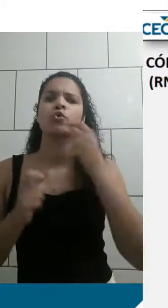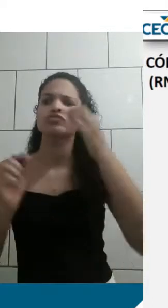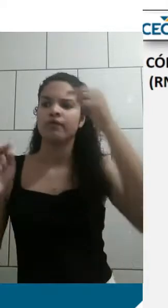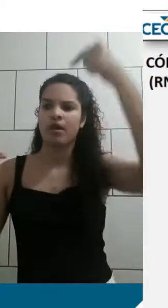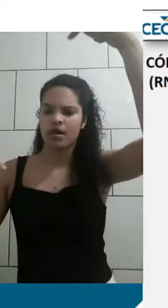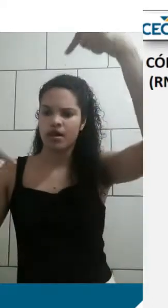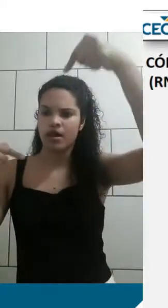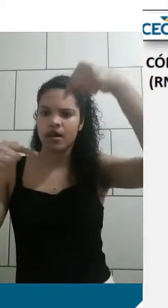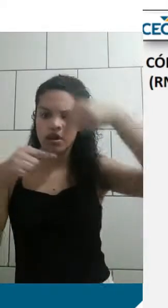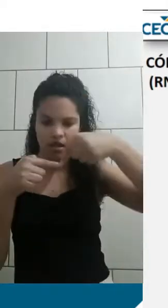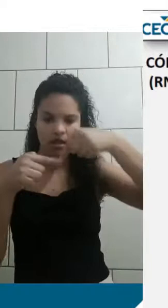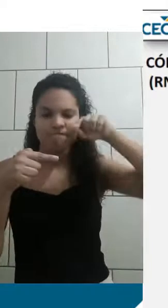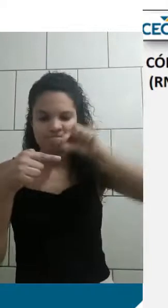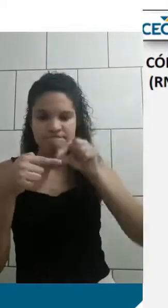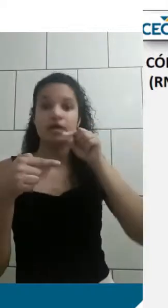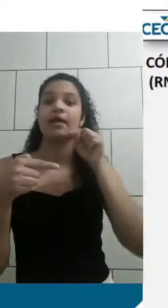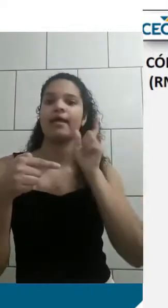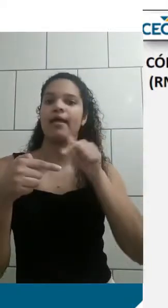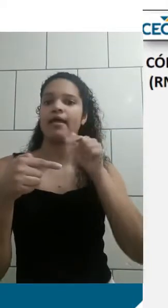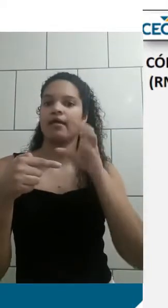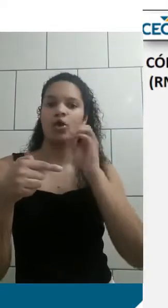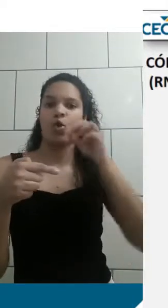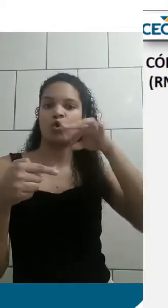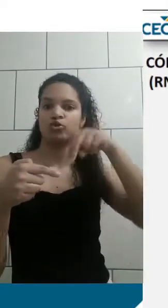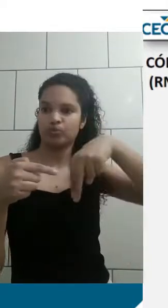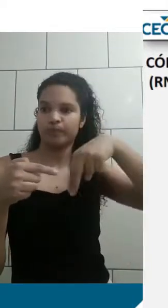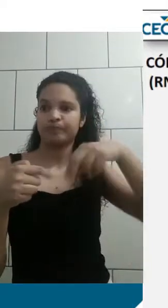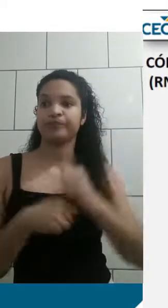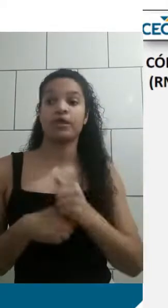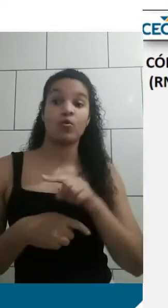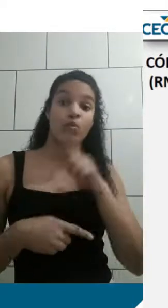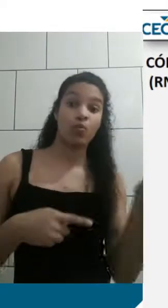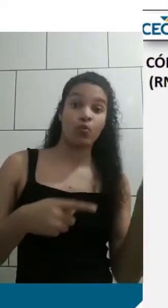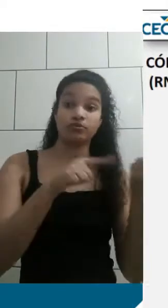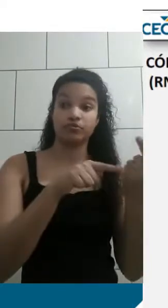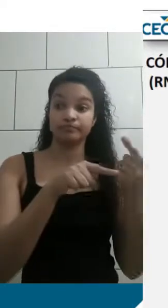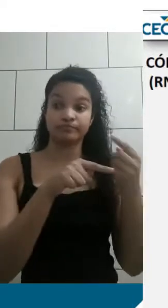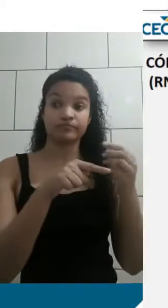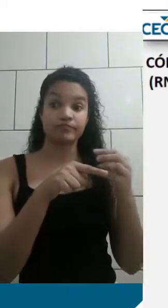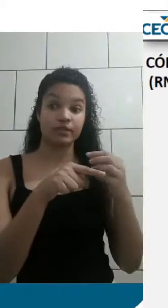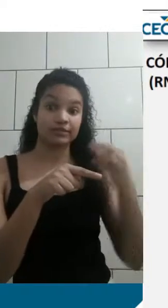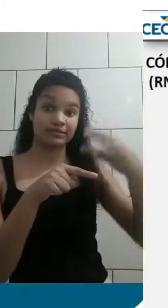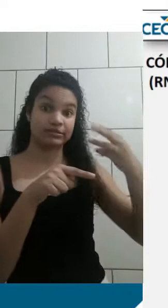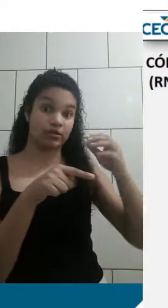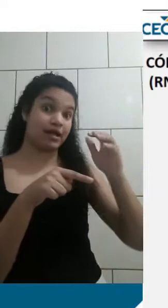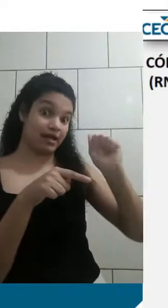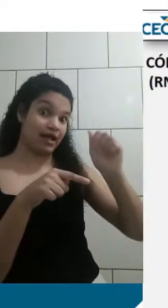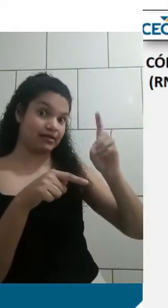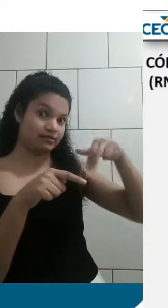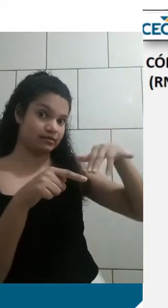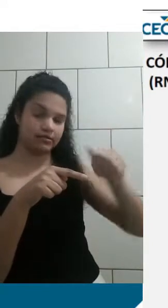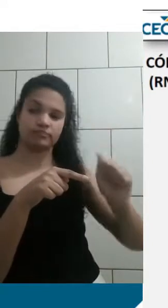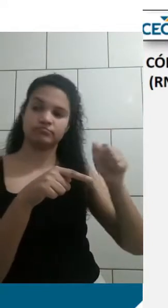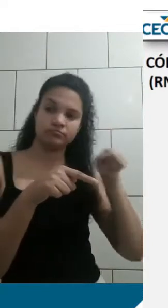o aminoácido indicado por esse códon. A terceira base é uma adenina e vai definir qual é o aminoácido. gente